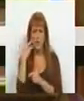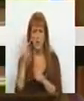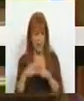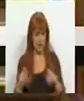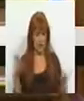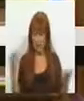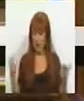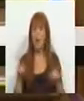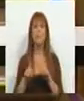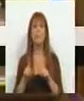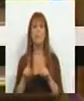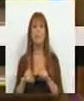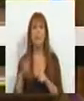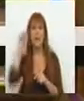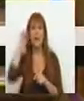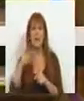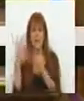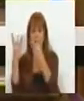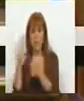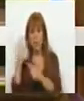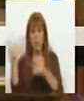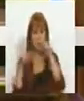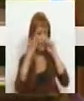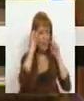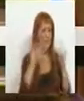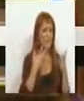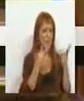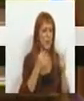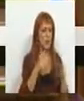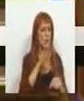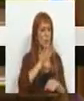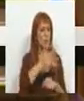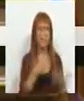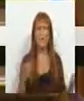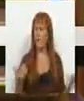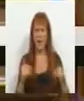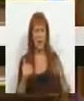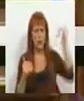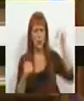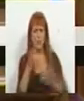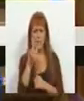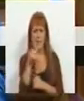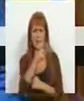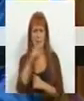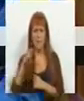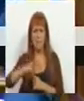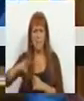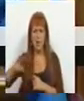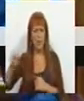que a diferença entre déficit em contabilidade pública e déficit em contabilidade nacional é superior a 1.300 milhões de